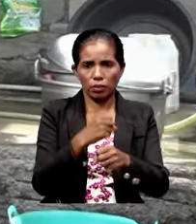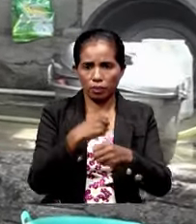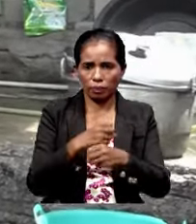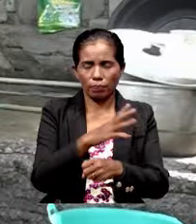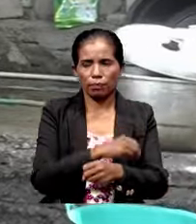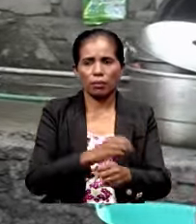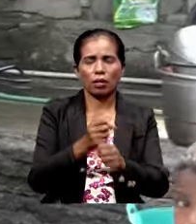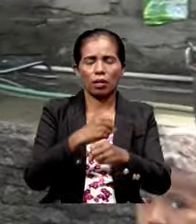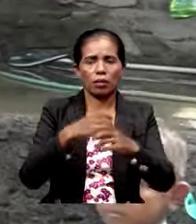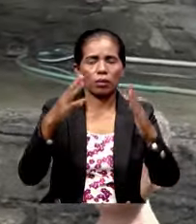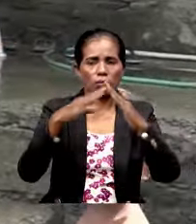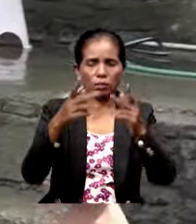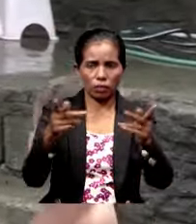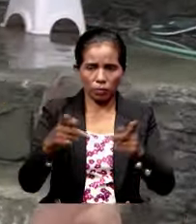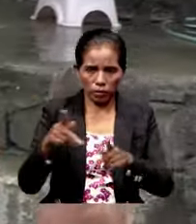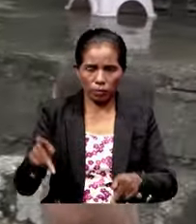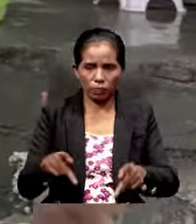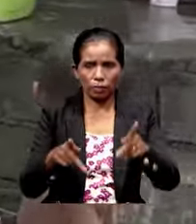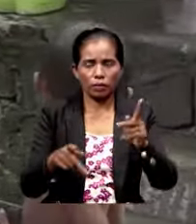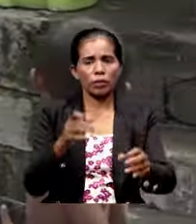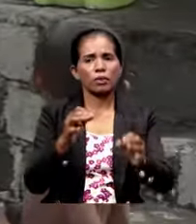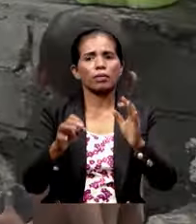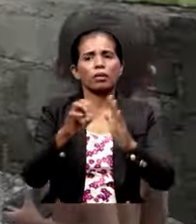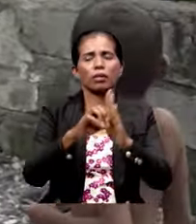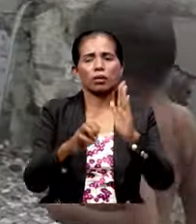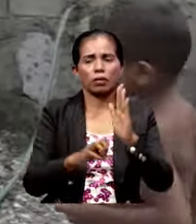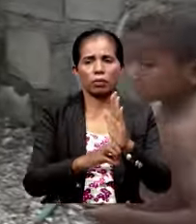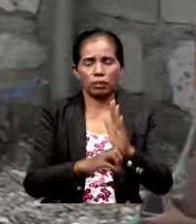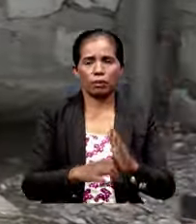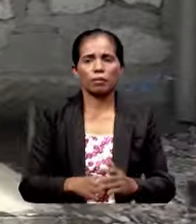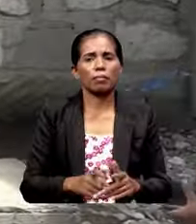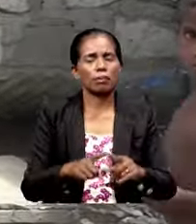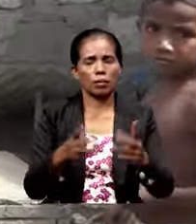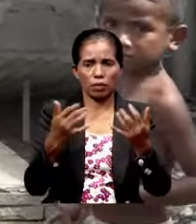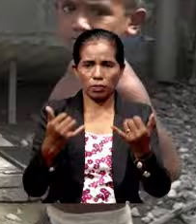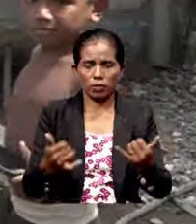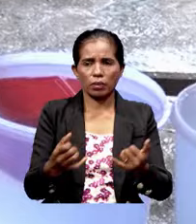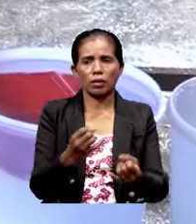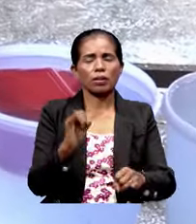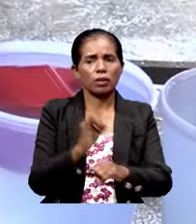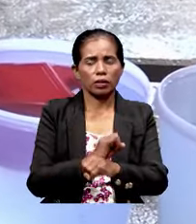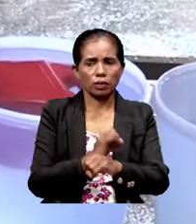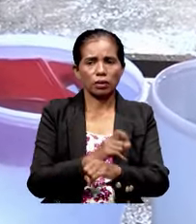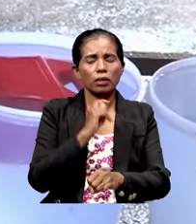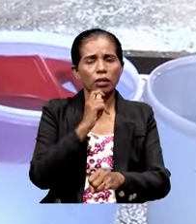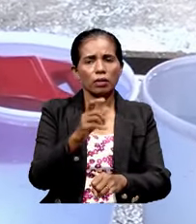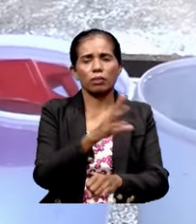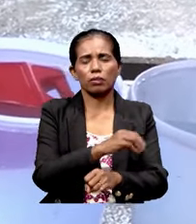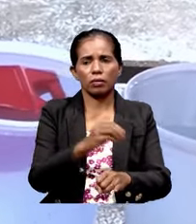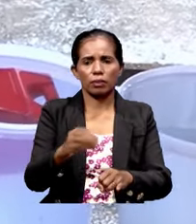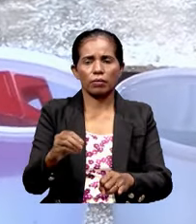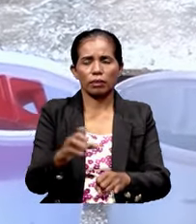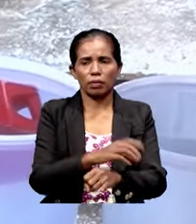ca construi uma e a fatem público, mas que o estatuto provisório, mas beda da une indústria tahu no tempe ocupa